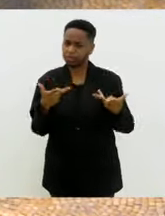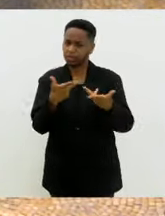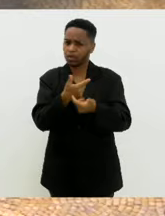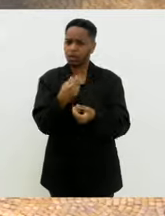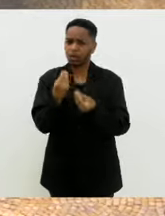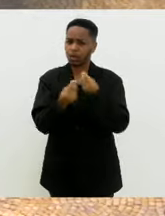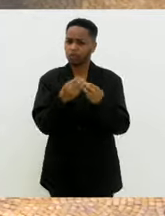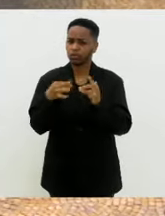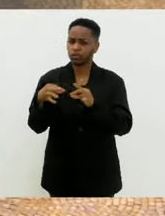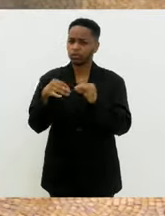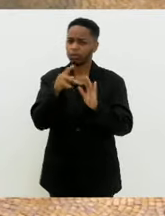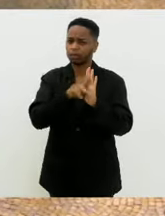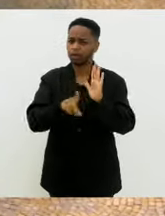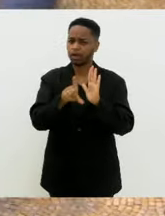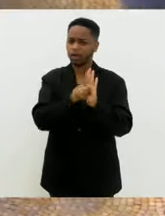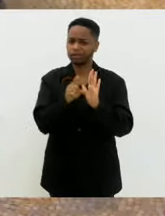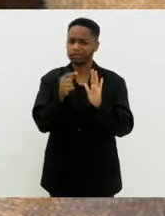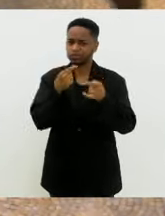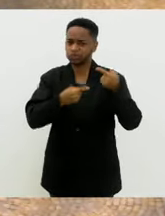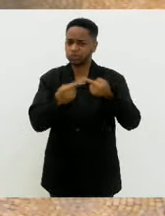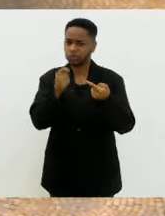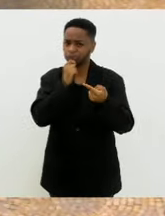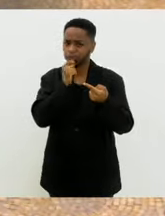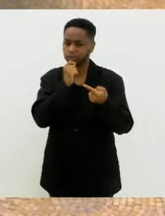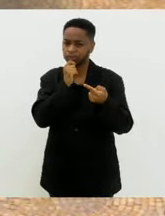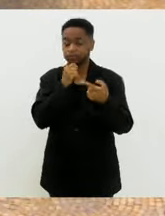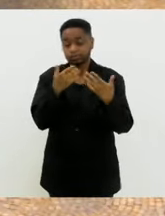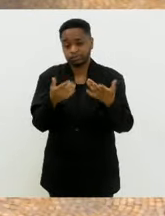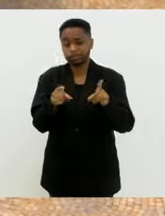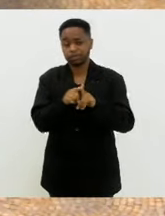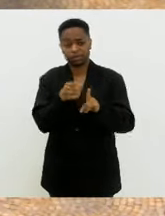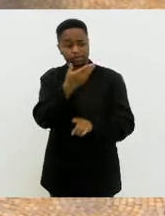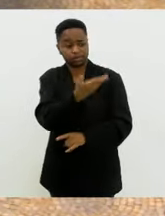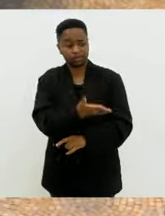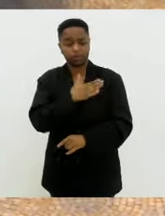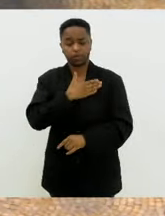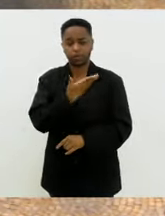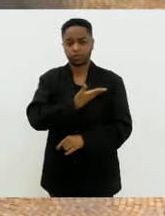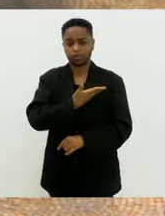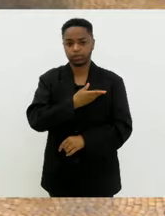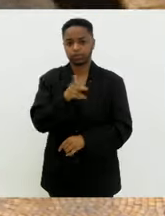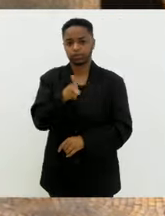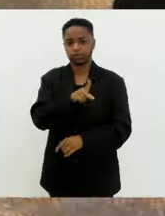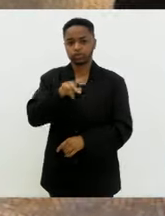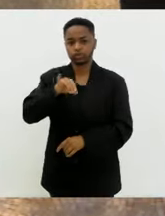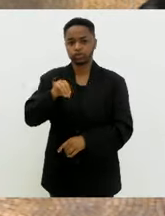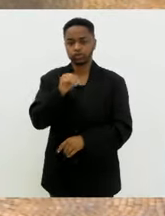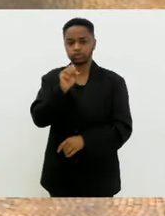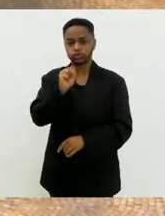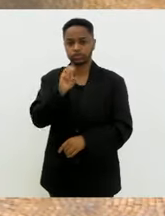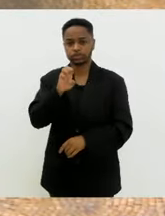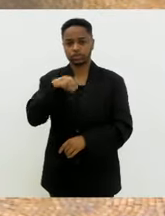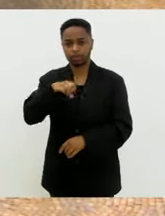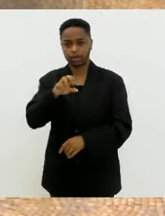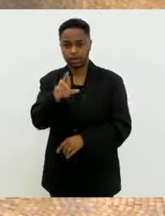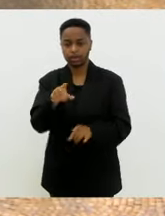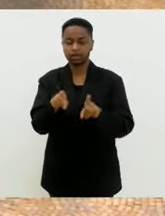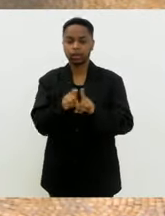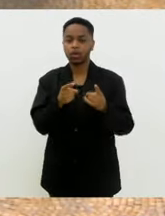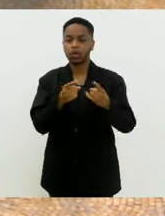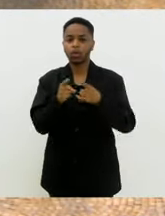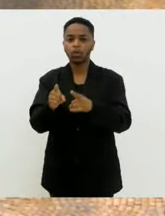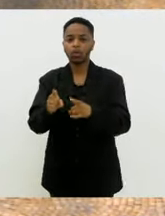todos os projetos, ainda mais um, que é simplesmente do meu companheiro, professor Josemar, e contra a crueldade